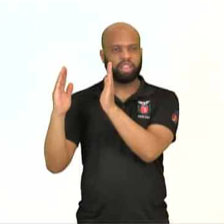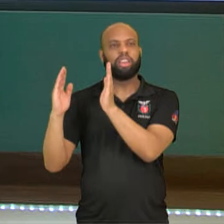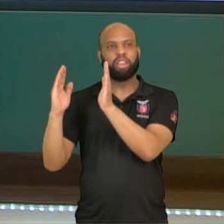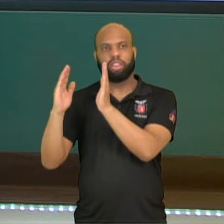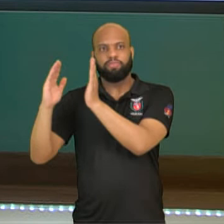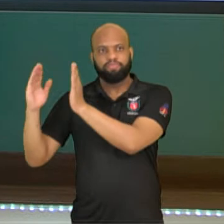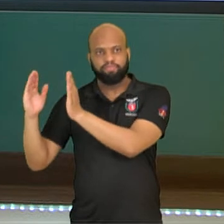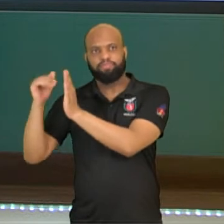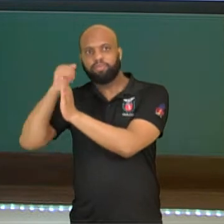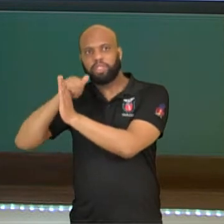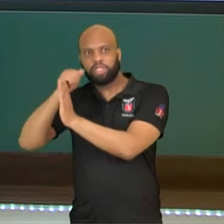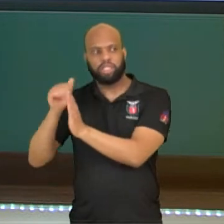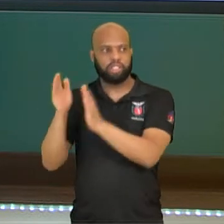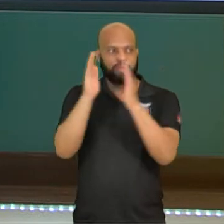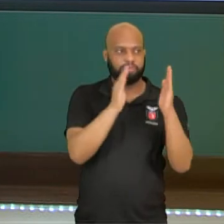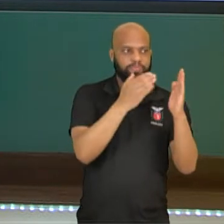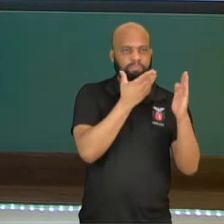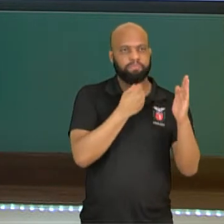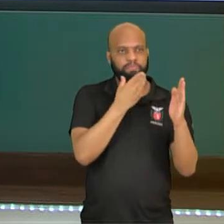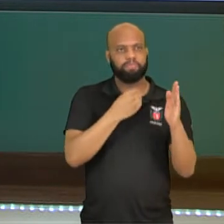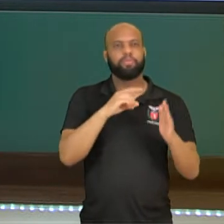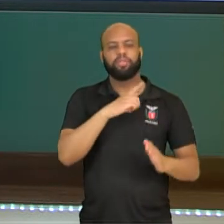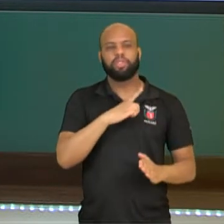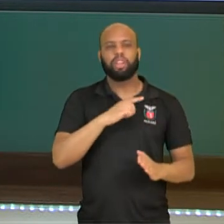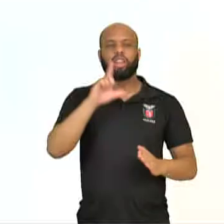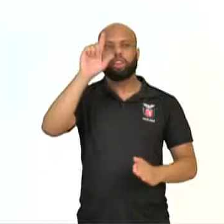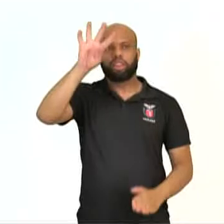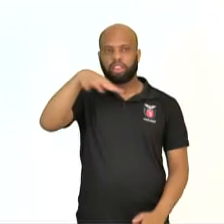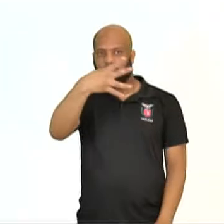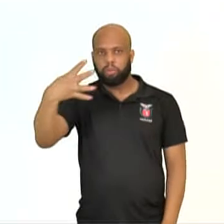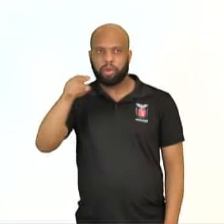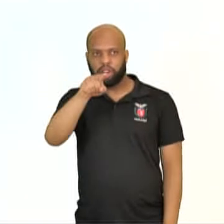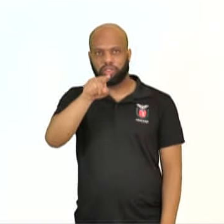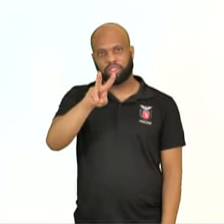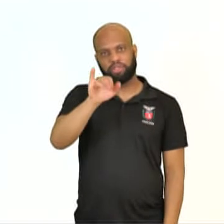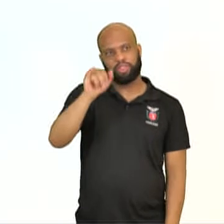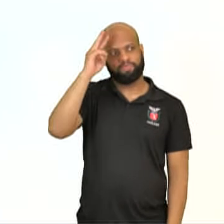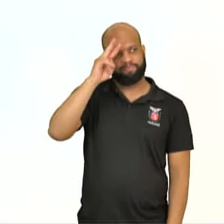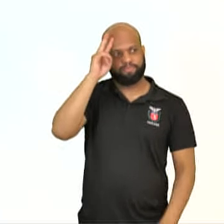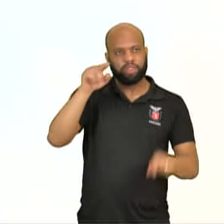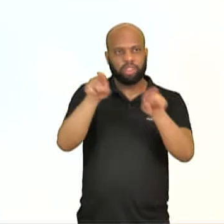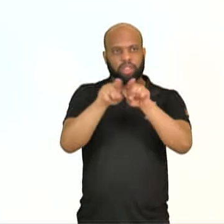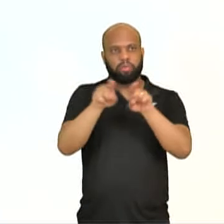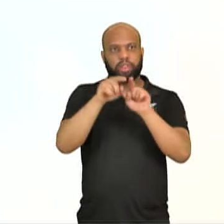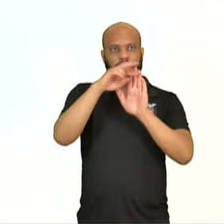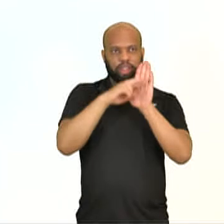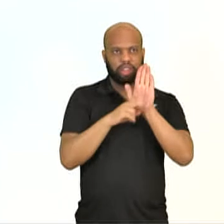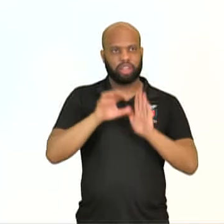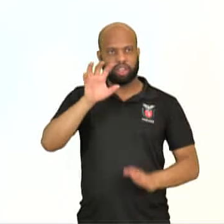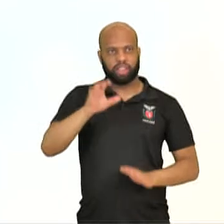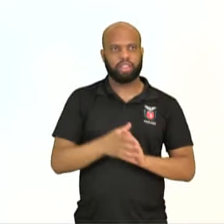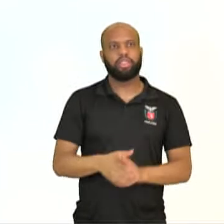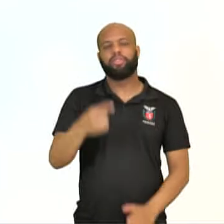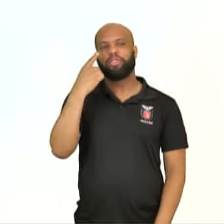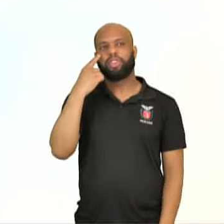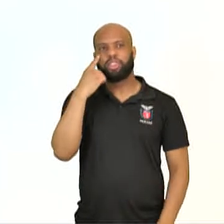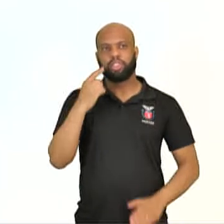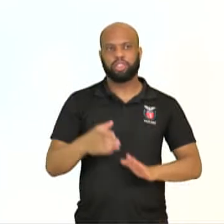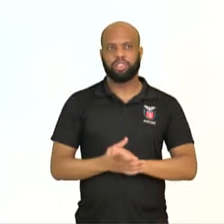professor trouxe um quadro aqui, tá? Uma tabelinha para vocês lembrarem dessa regrinha. Olha ali,